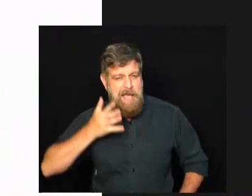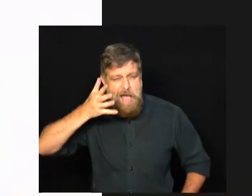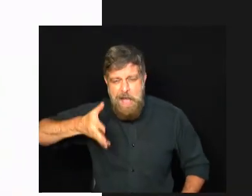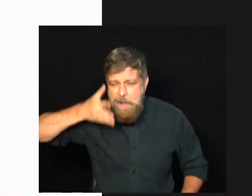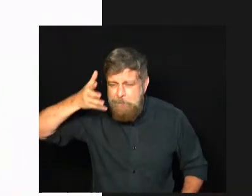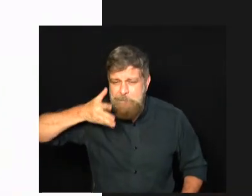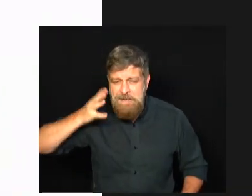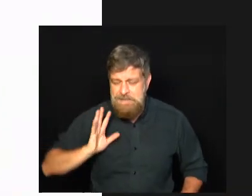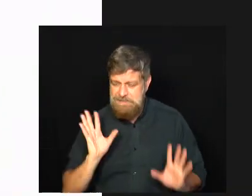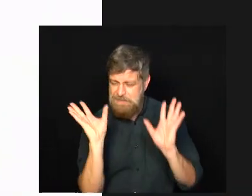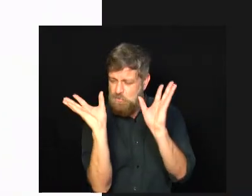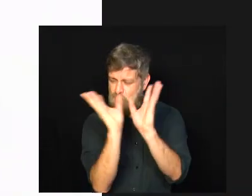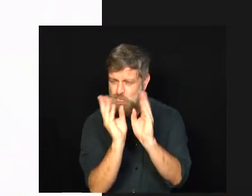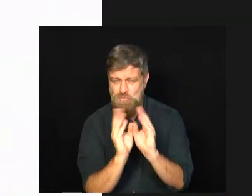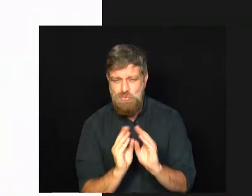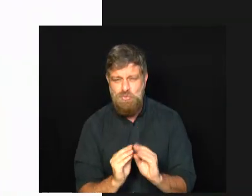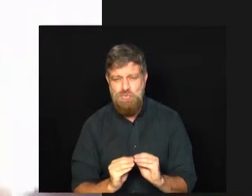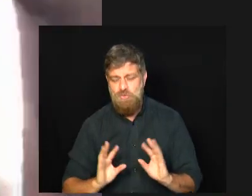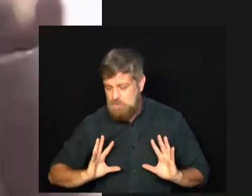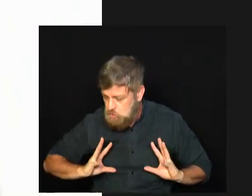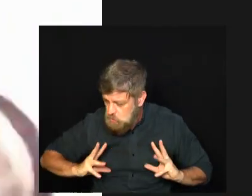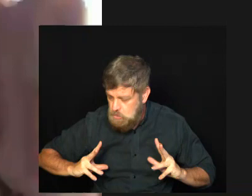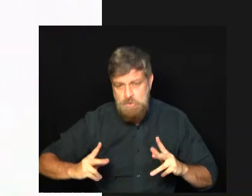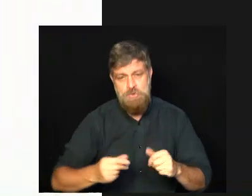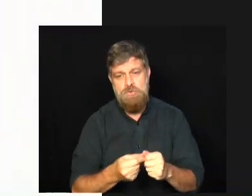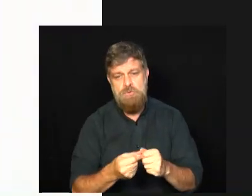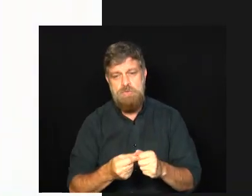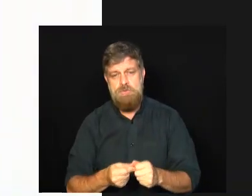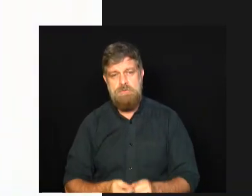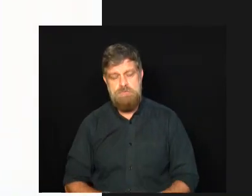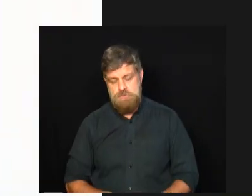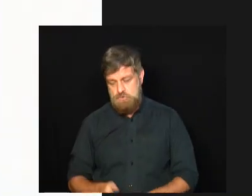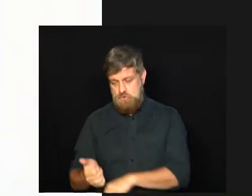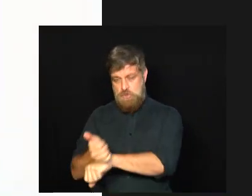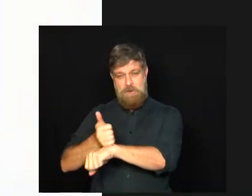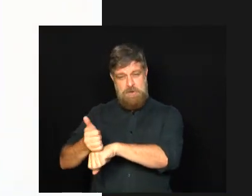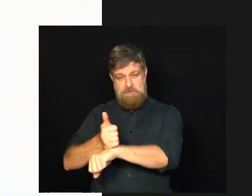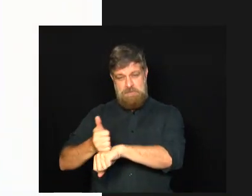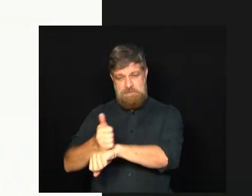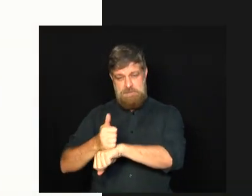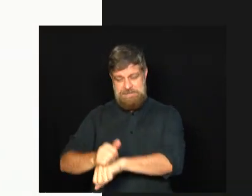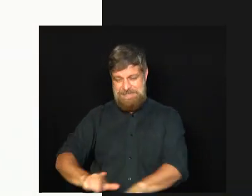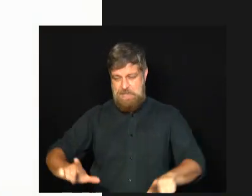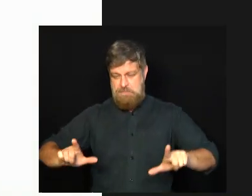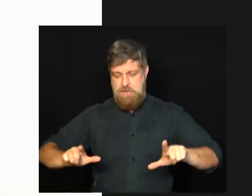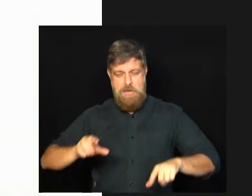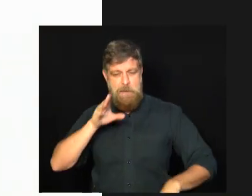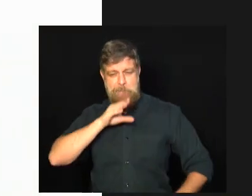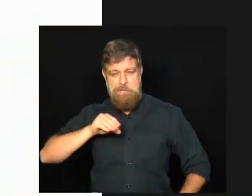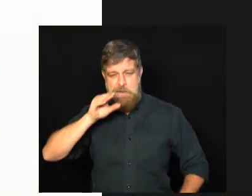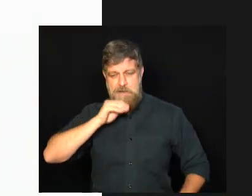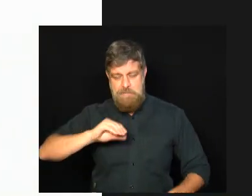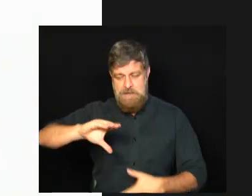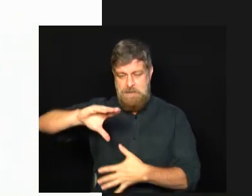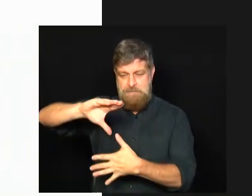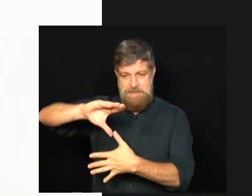de todos os especialistas que vieram de toda a América Latina.